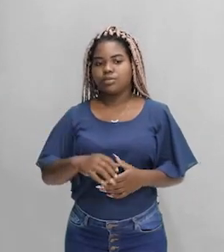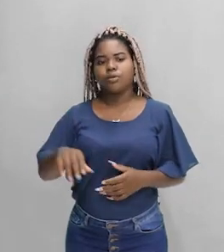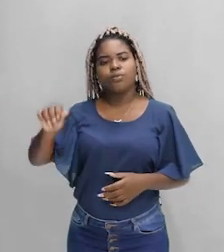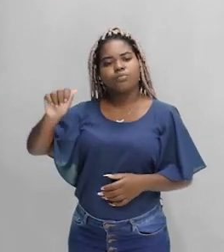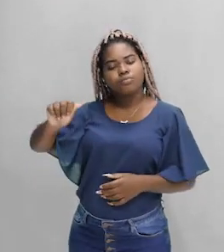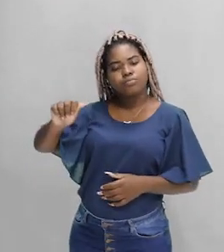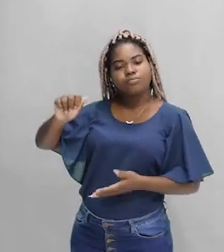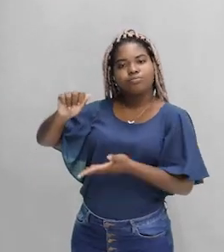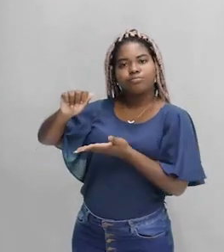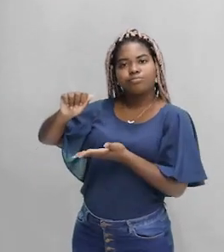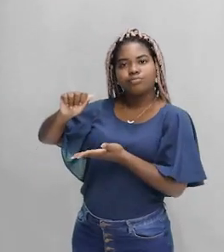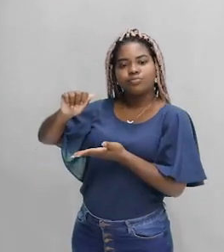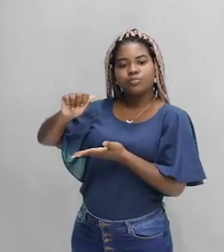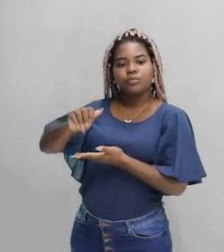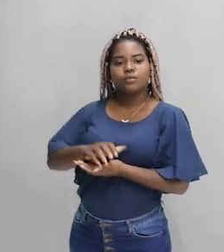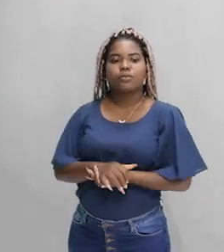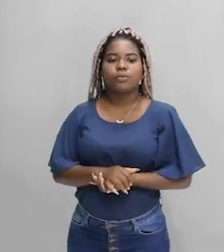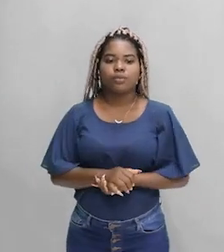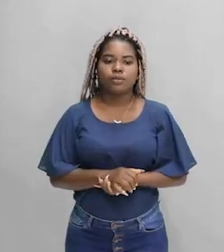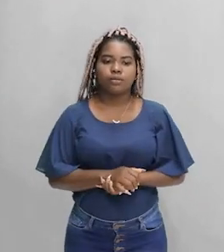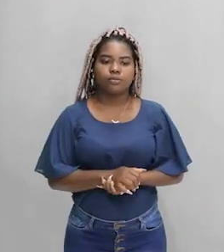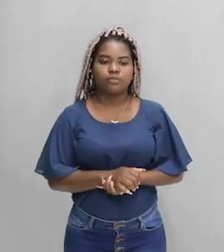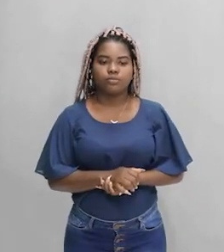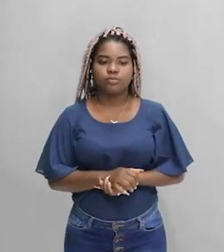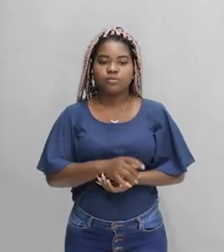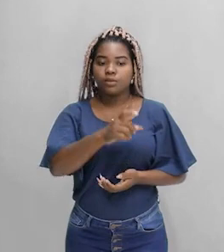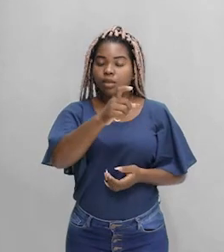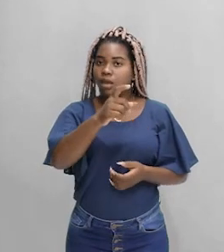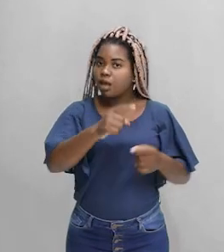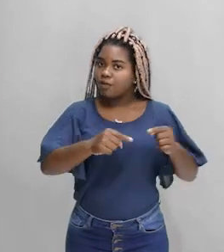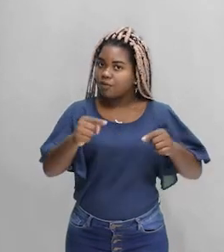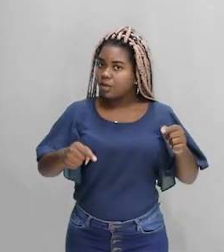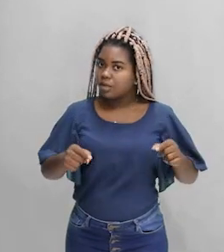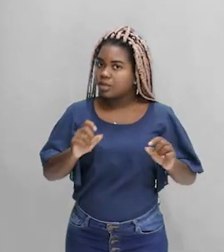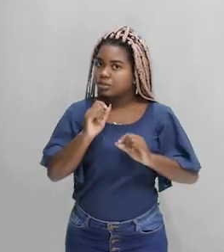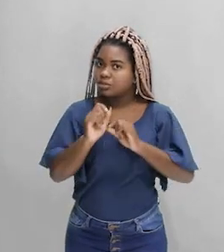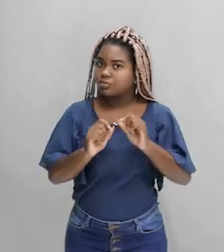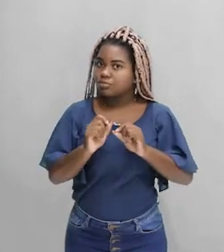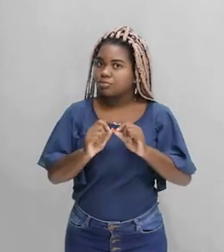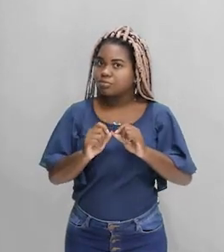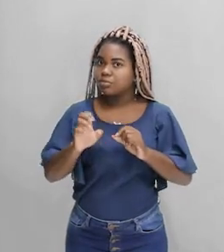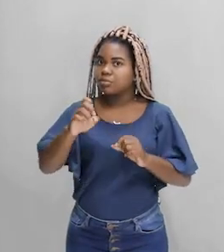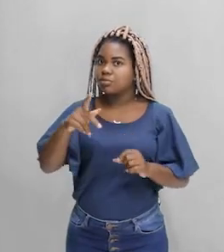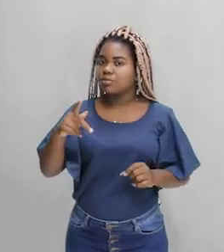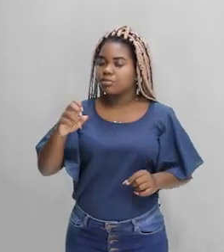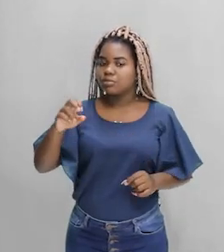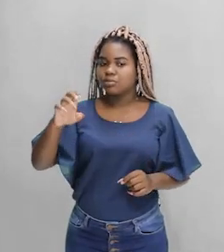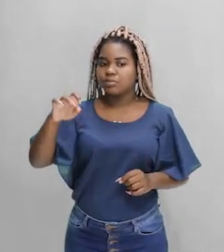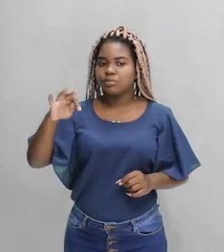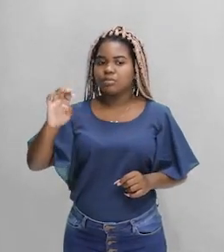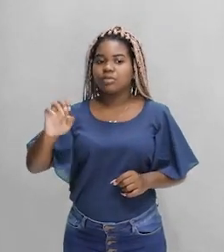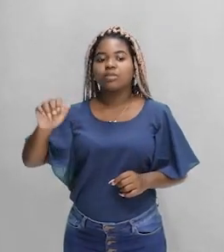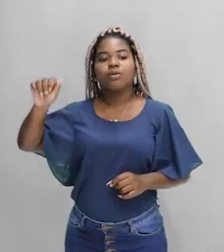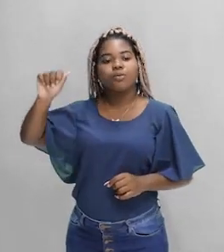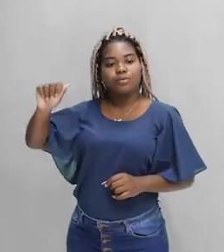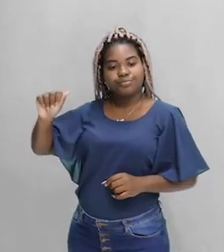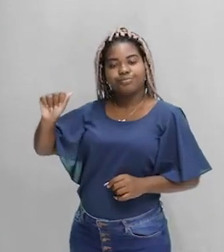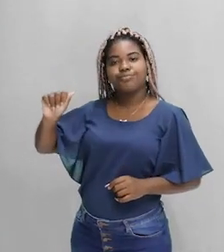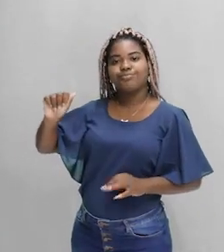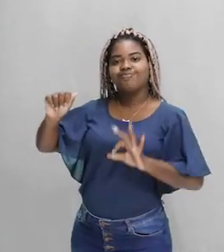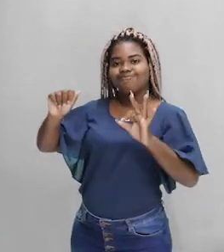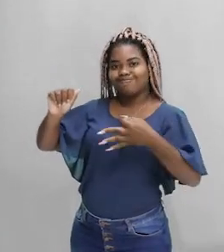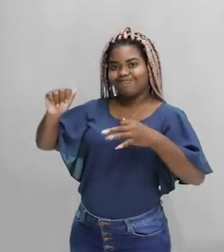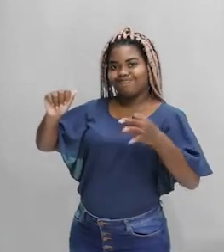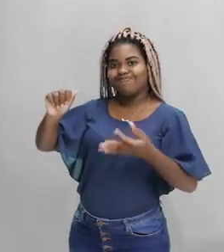f de x igual a 9 elevado a x. A variável está no expoente? Está sim. Belezinha, perfeito. Então, essa letra A